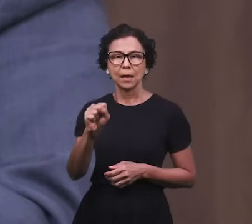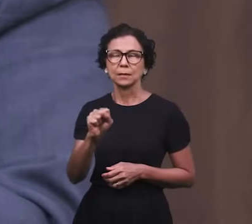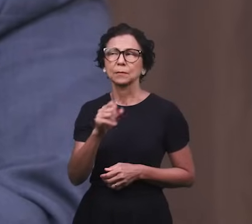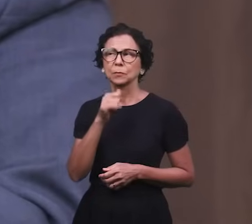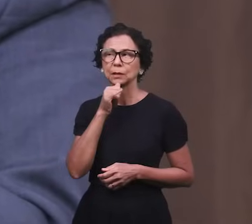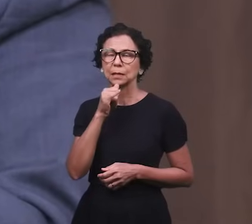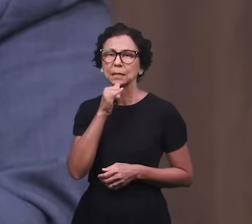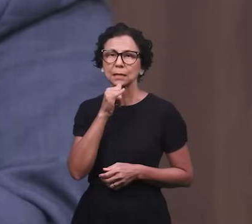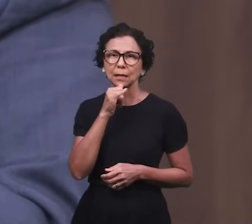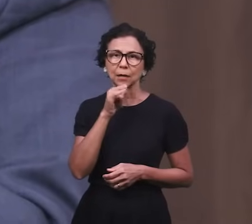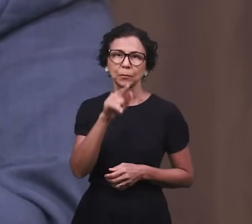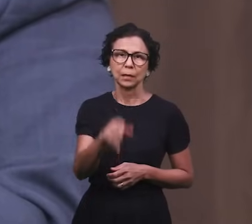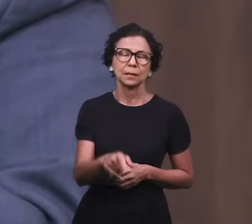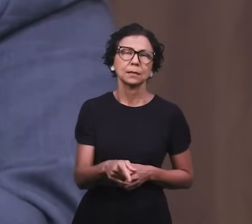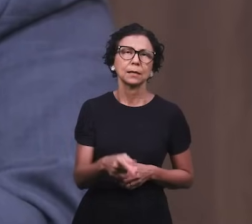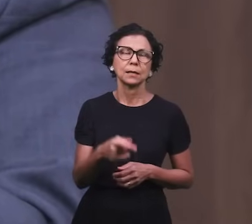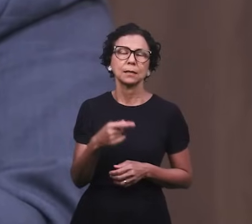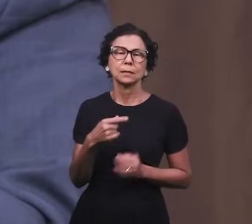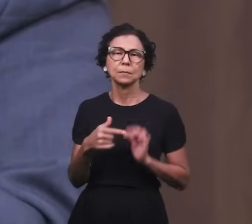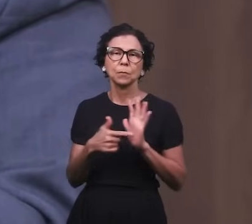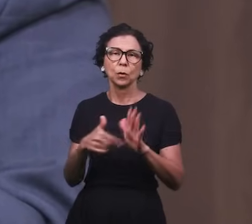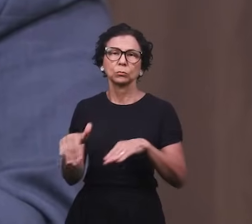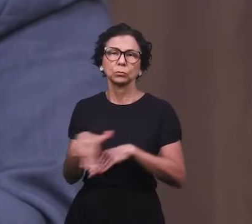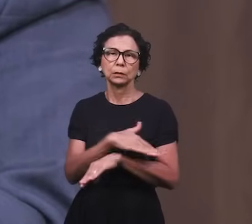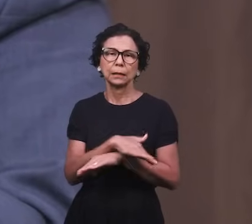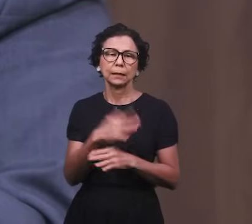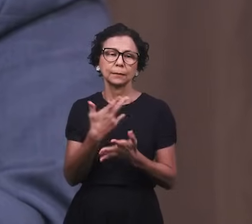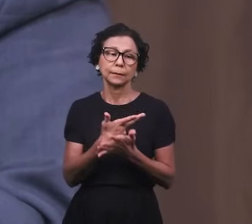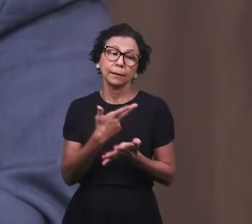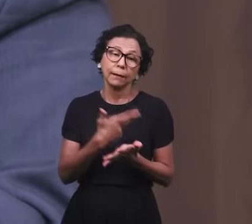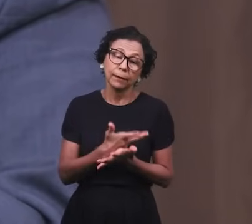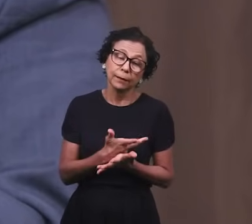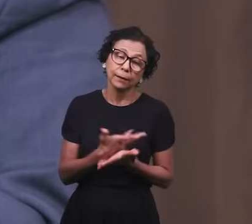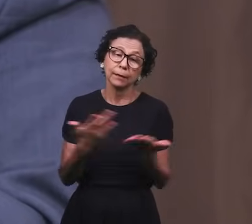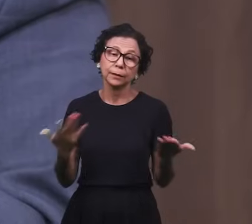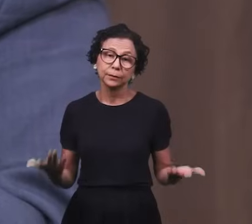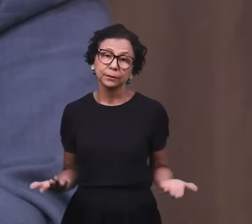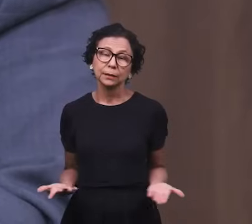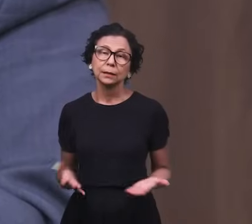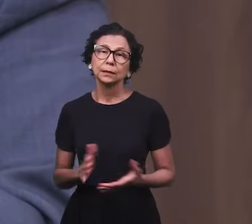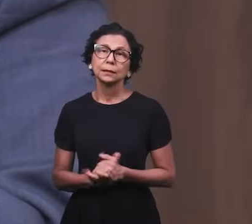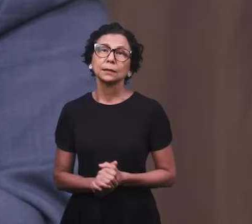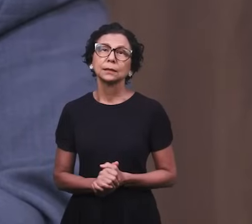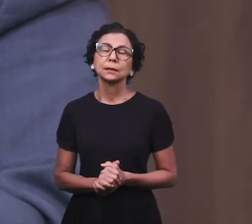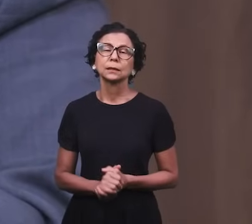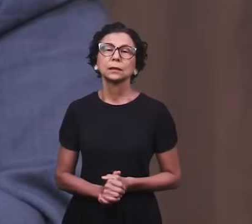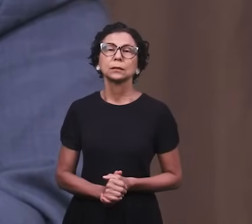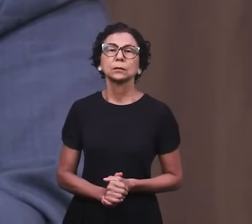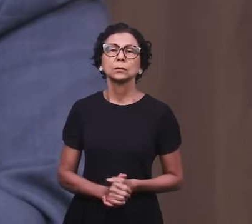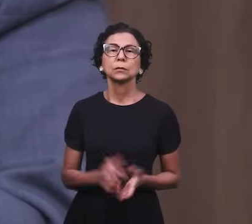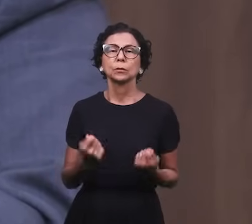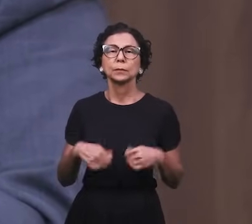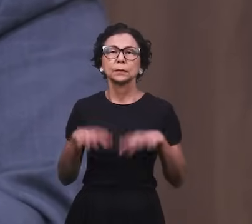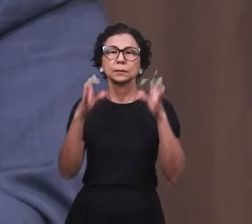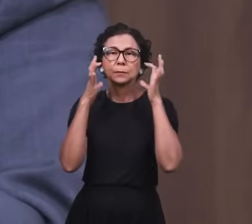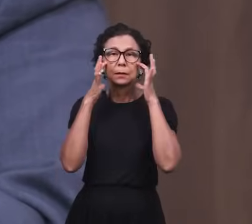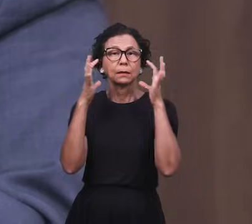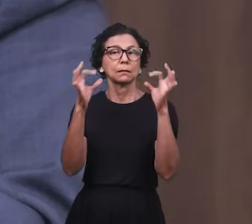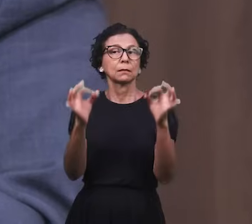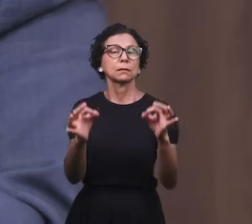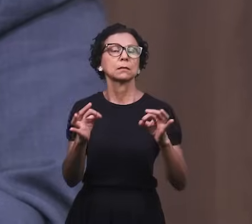pega alguma coisa que aconteceu. Então, é preciso ter cuidado, principalmente quando diz respeito à nossa